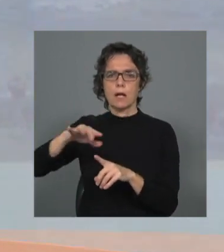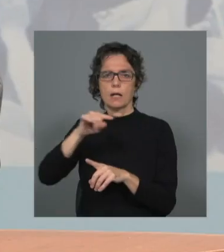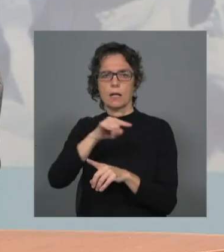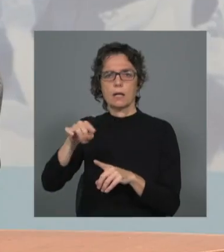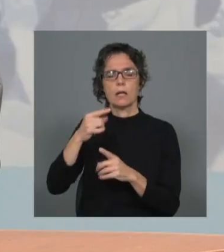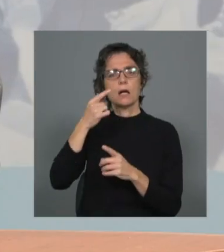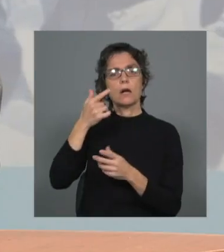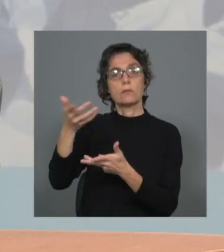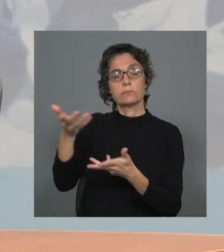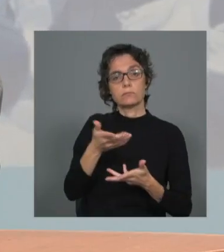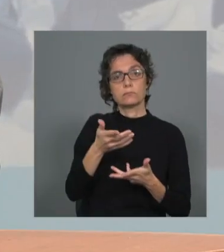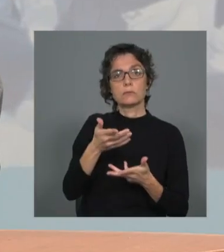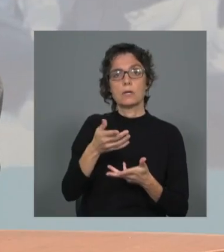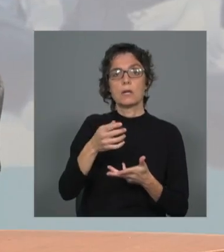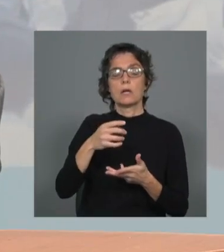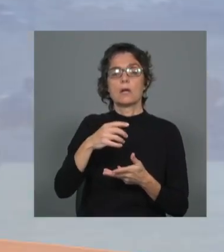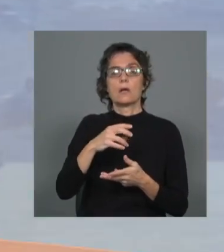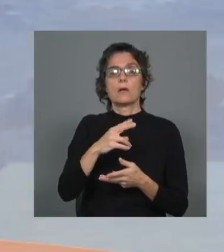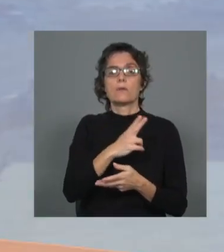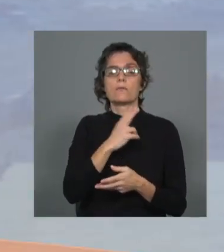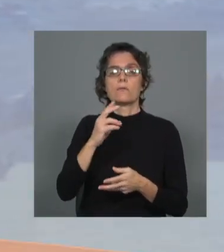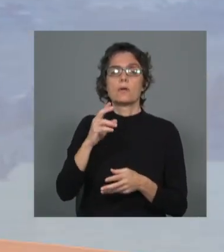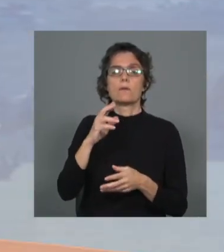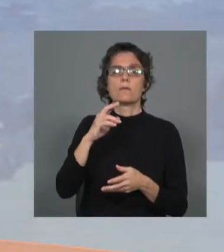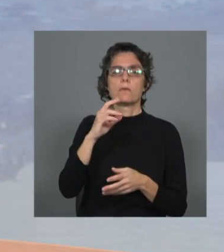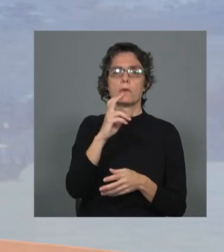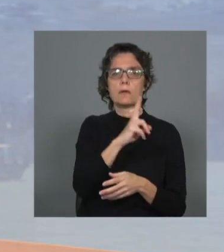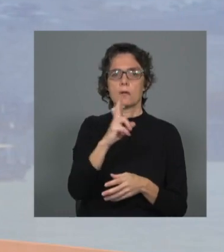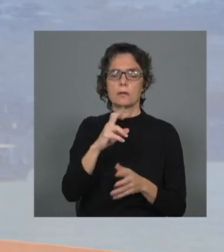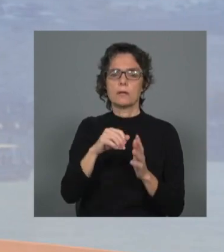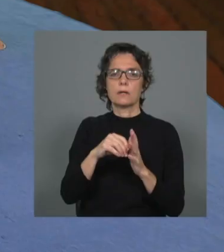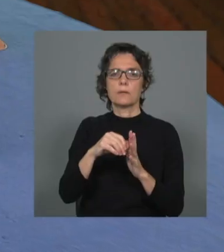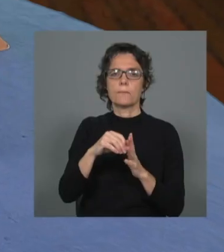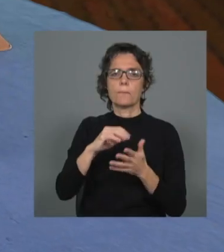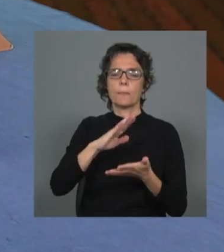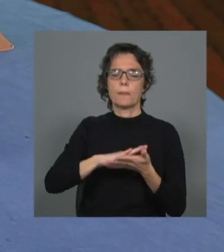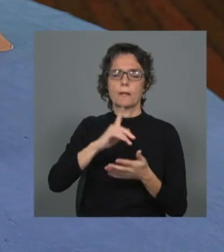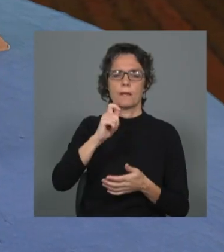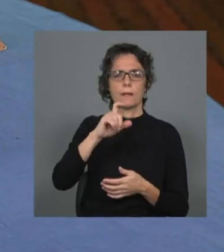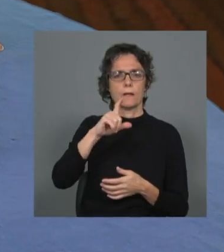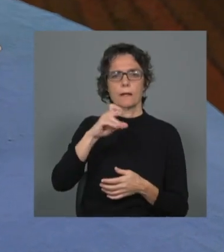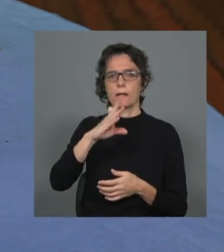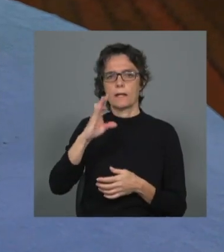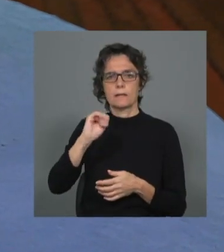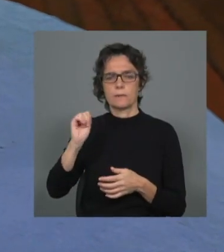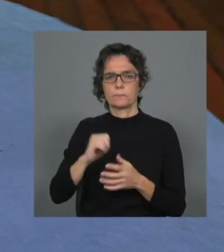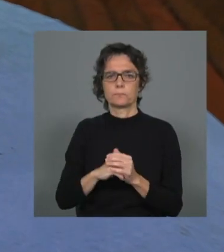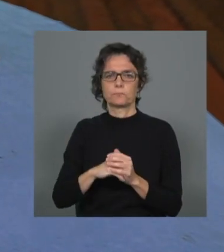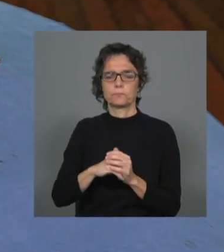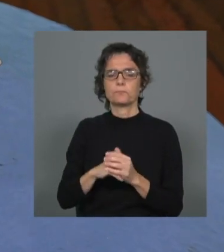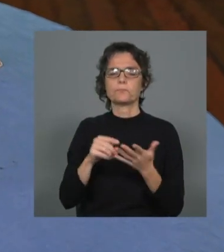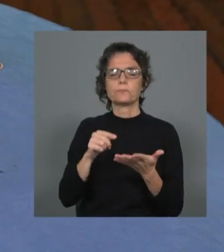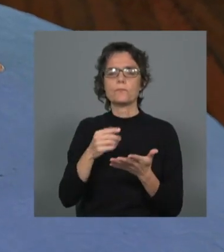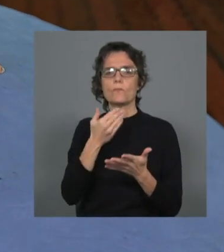Carmo, vaticanista e chefe de redação da agência Eclésia. Otávio, boa tarde. Boa tarde, Paulo. Obrigado por estares connosco depois de acompanhar a par e passo, não